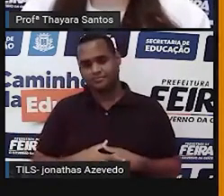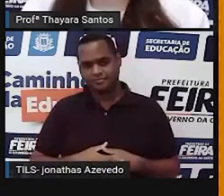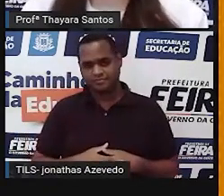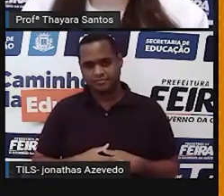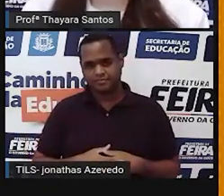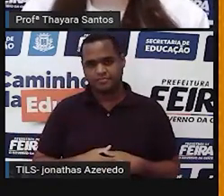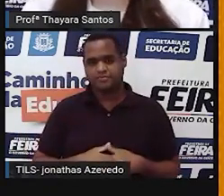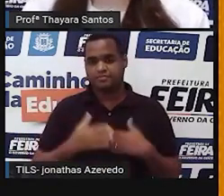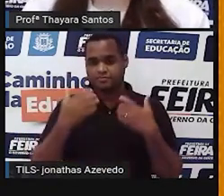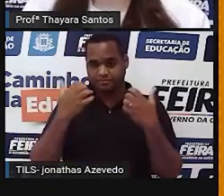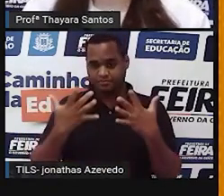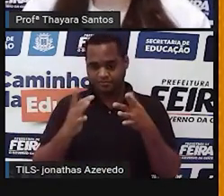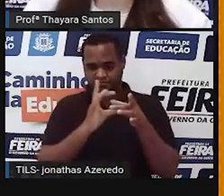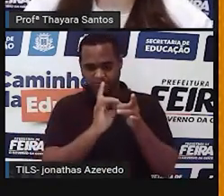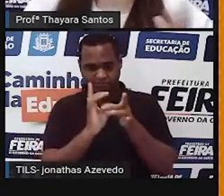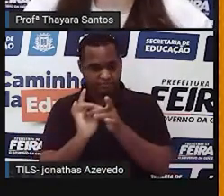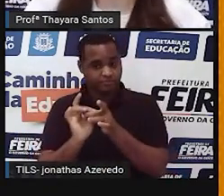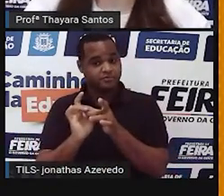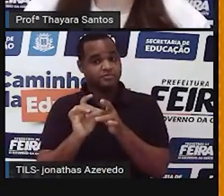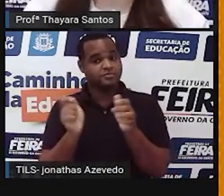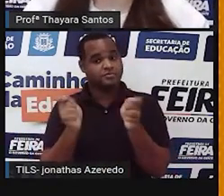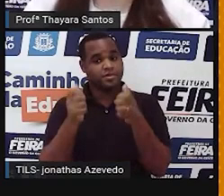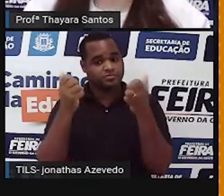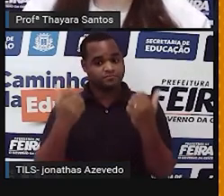Só para dar um contexto aí, né, só para